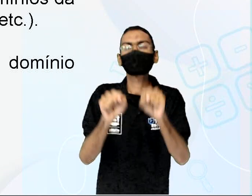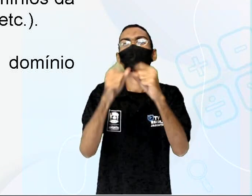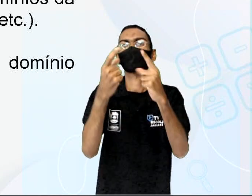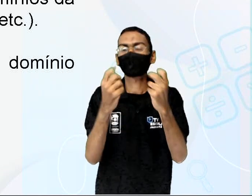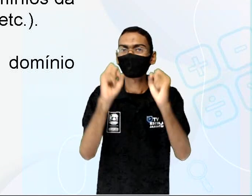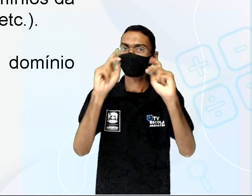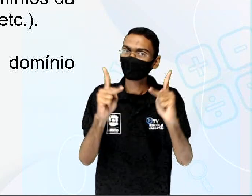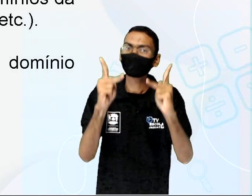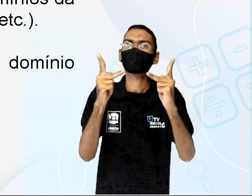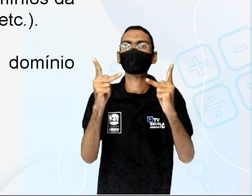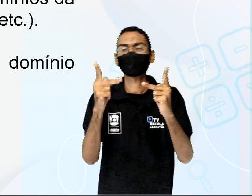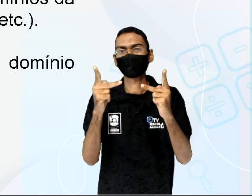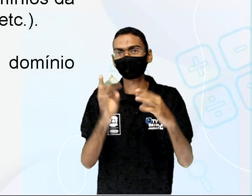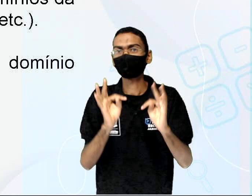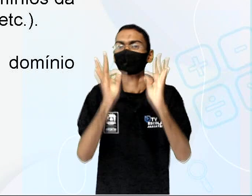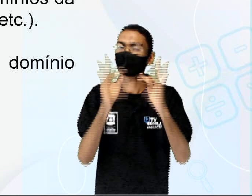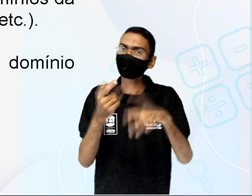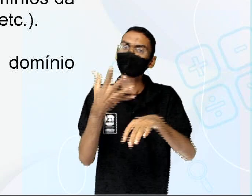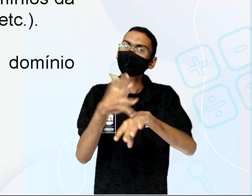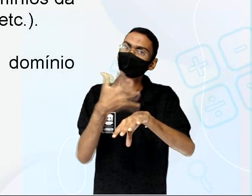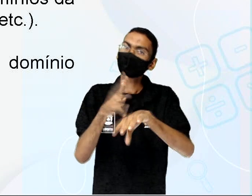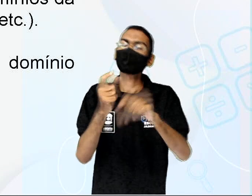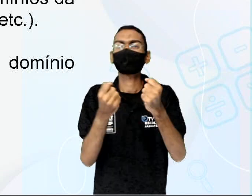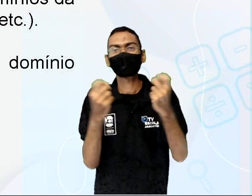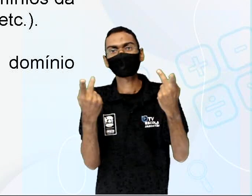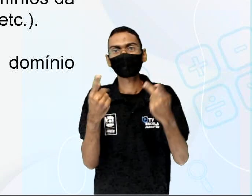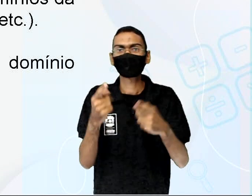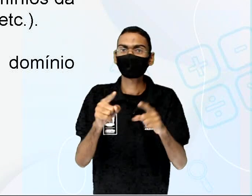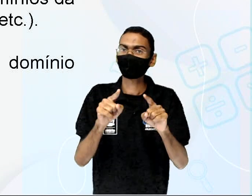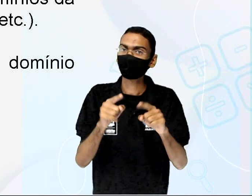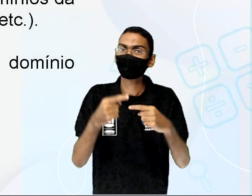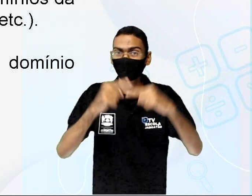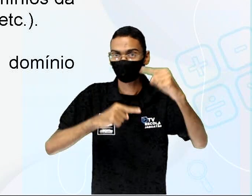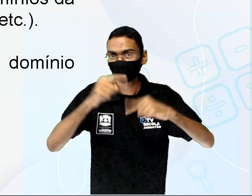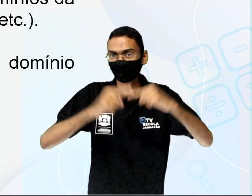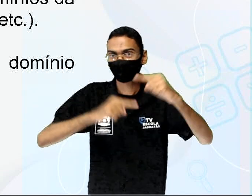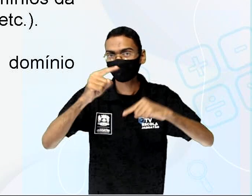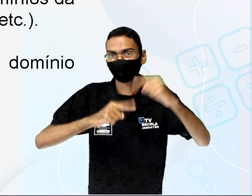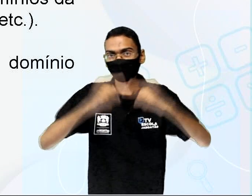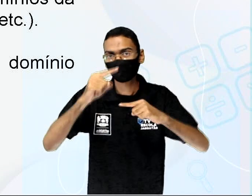métodos, meios e instrumentos de um ou mais ofícios ou domínios da